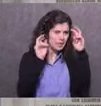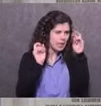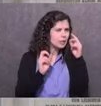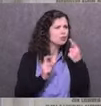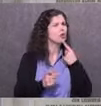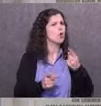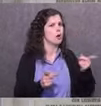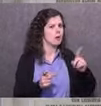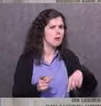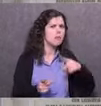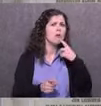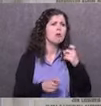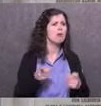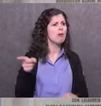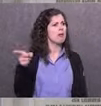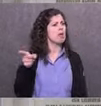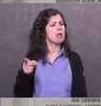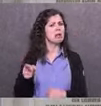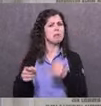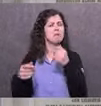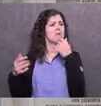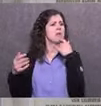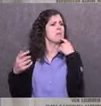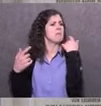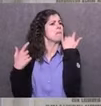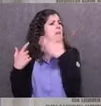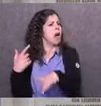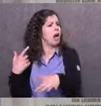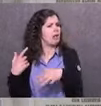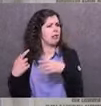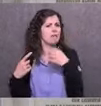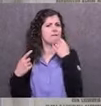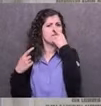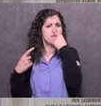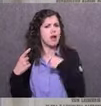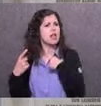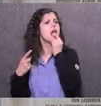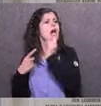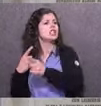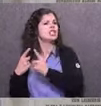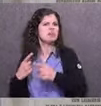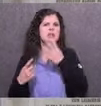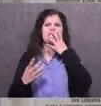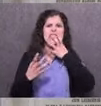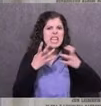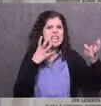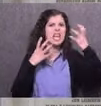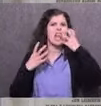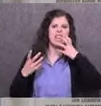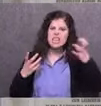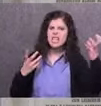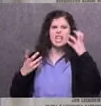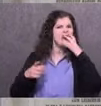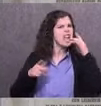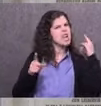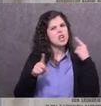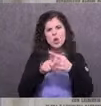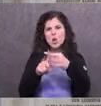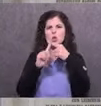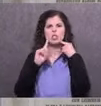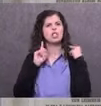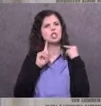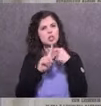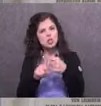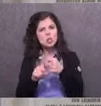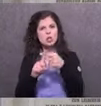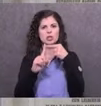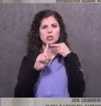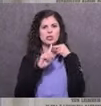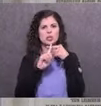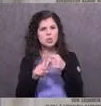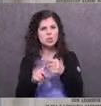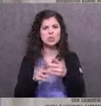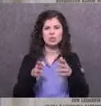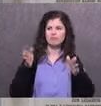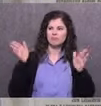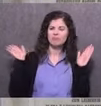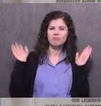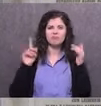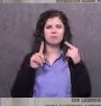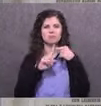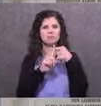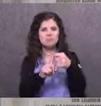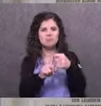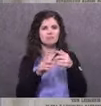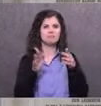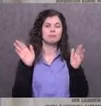mal fez ele? Mas eles gritavam cada vez mais: seja crucificado.